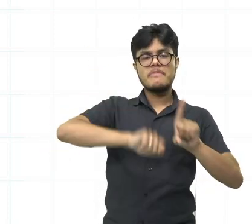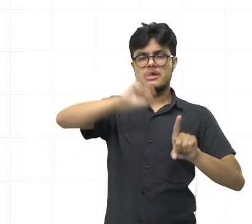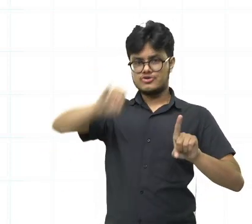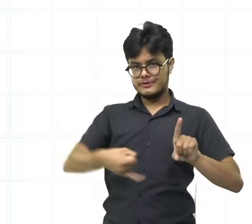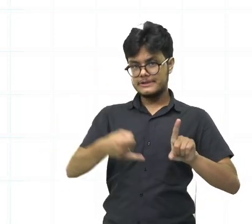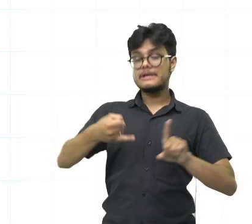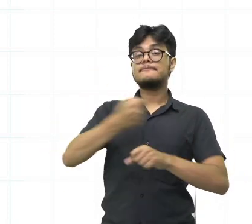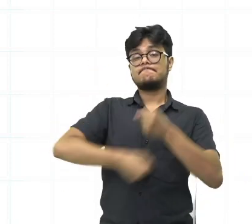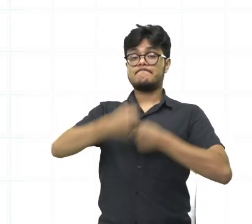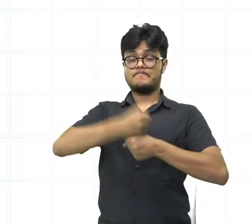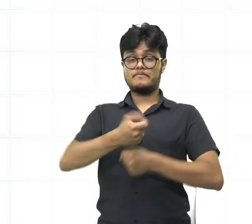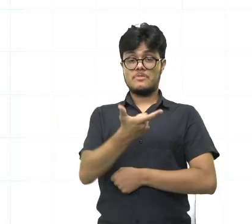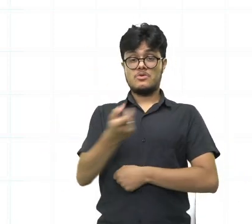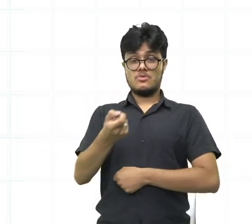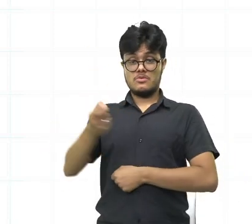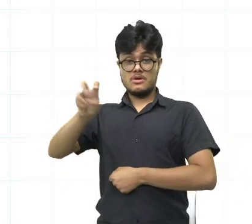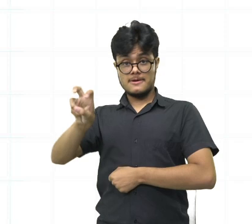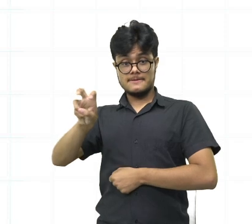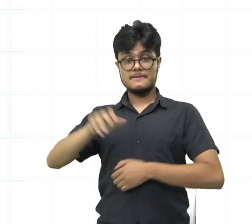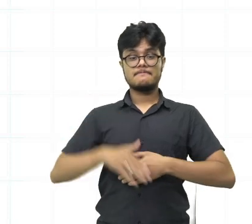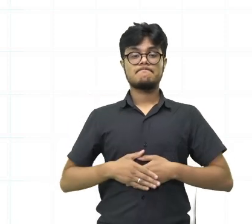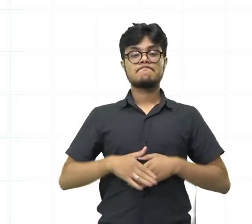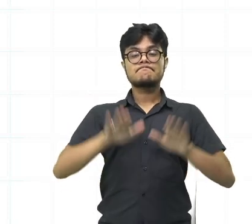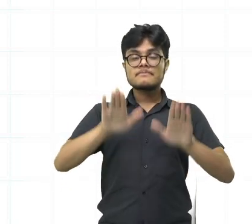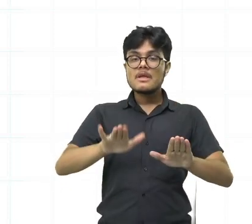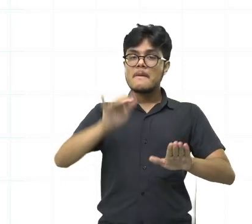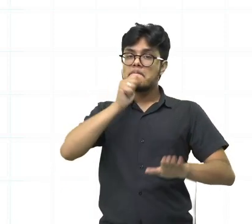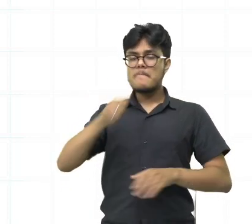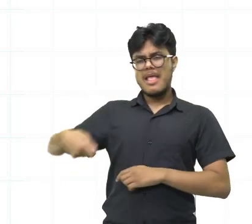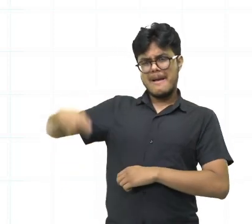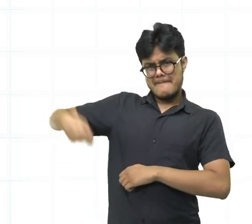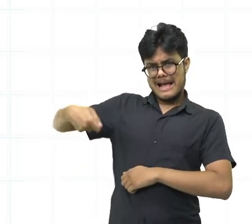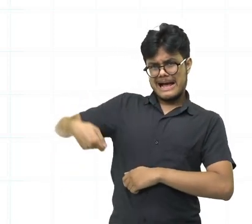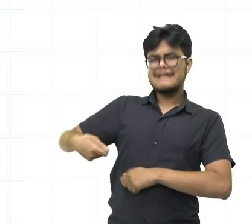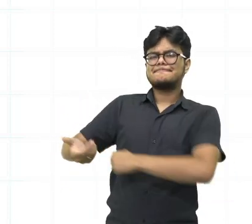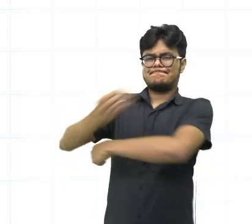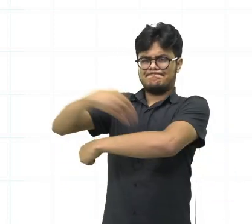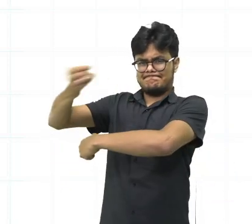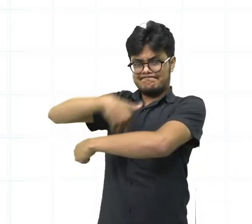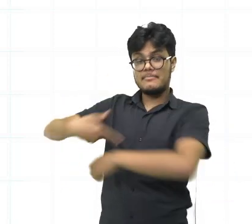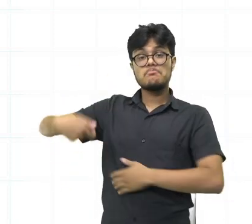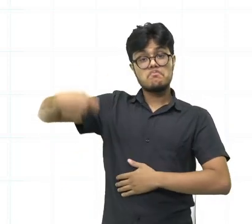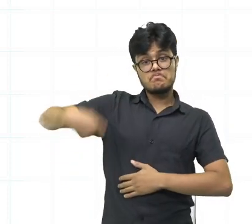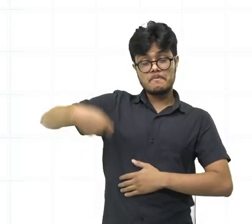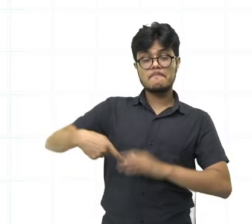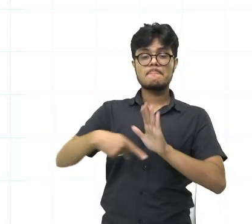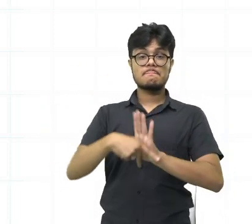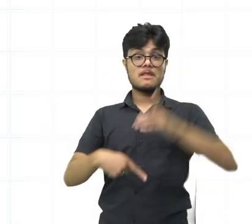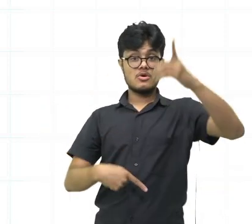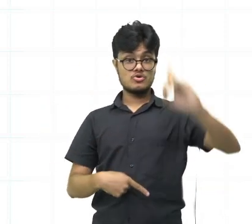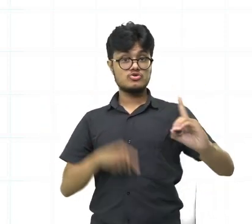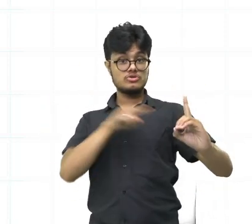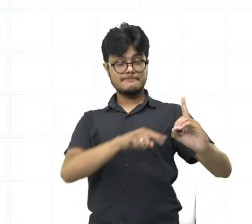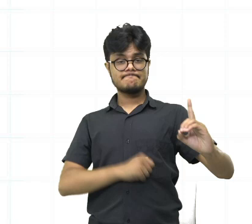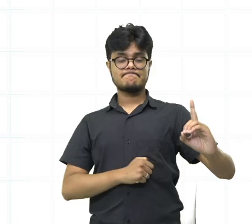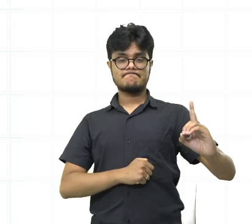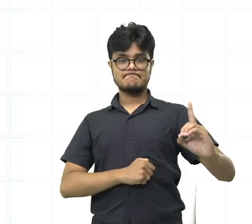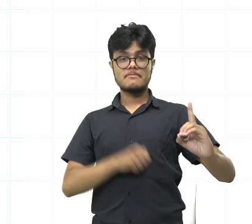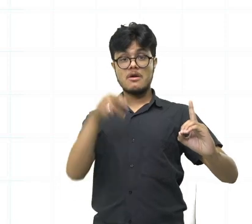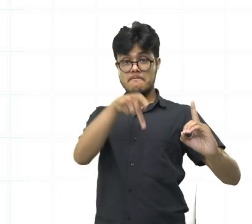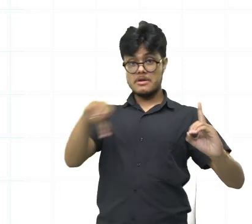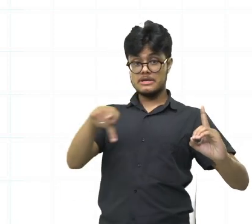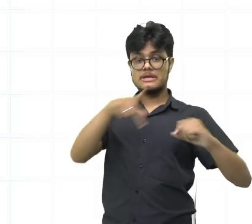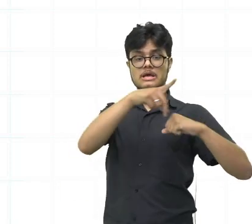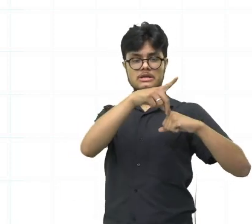21/1/2005, né, detectamos que a mala de viagem pertencente a nosso diretor-presidente,